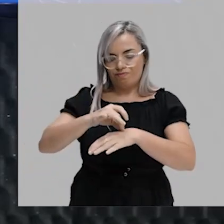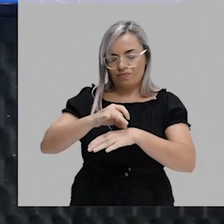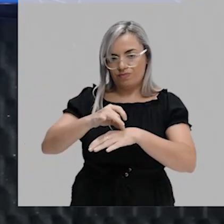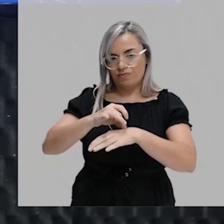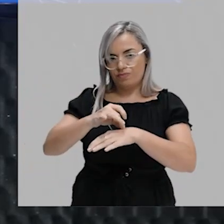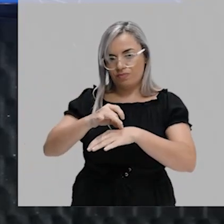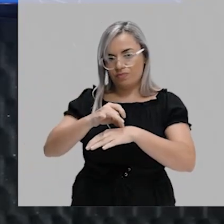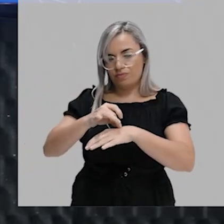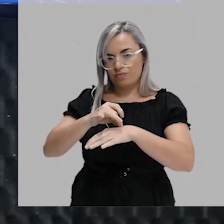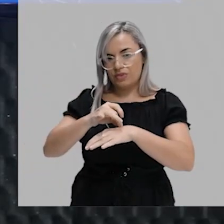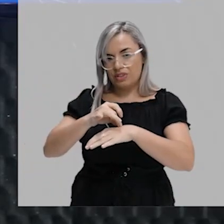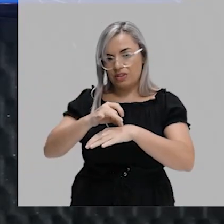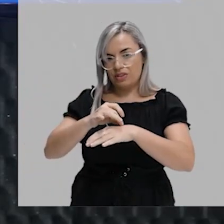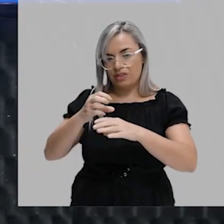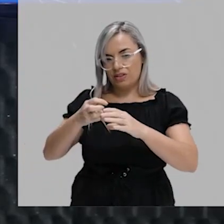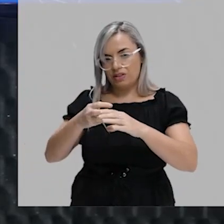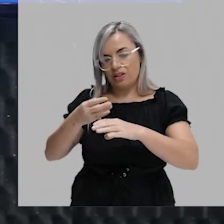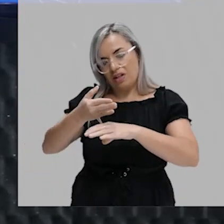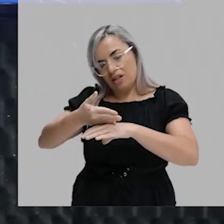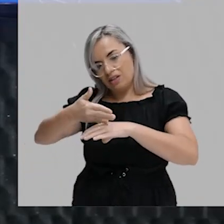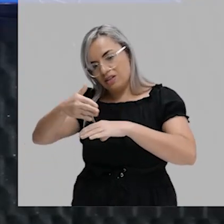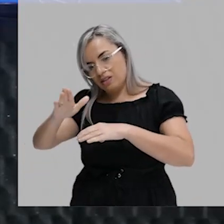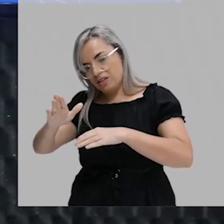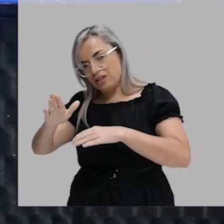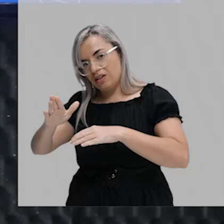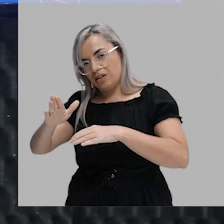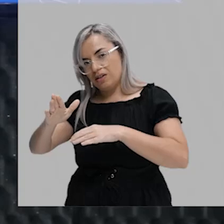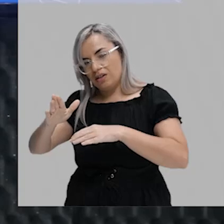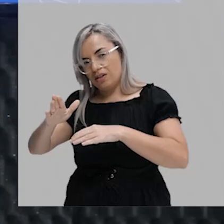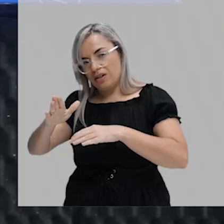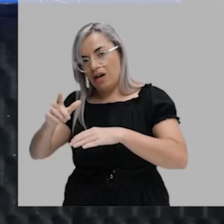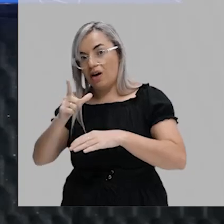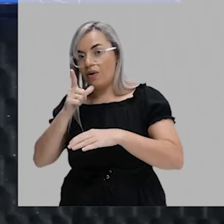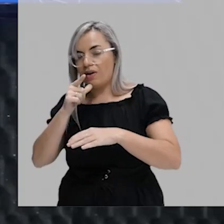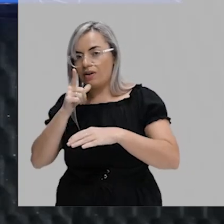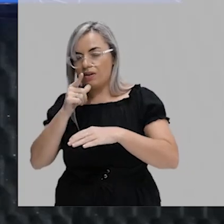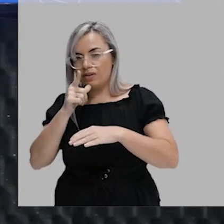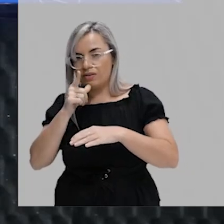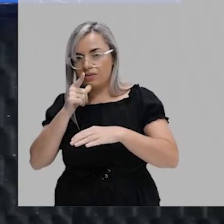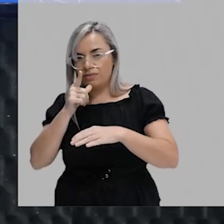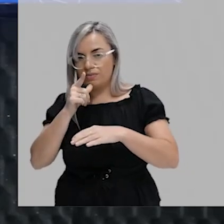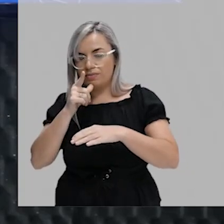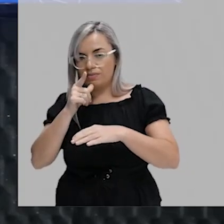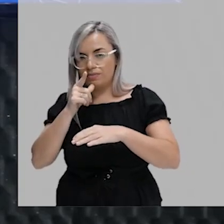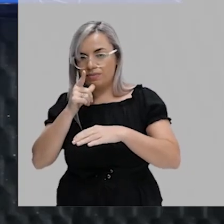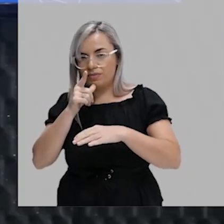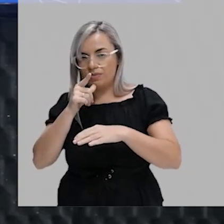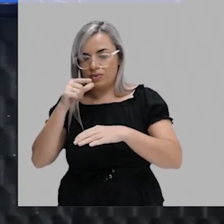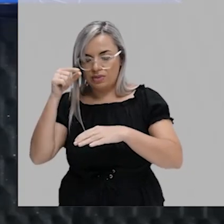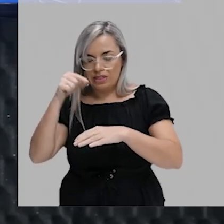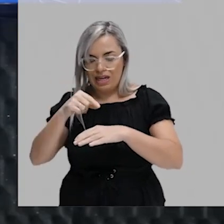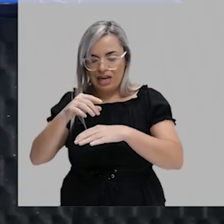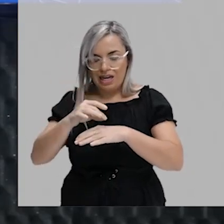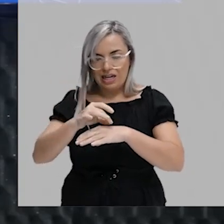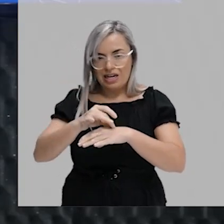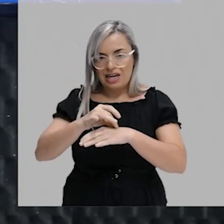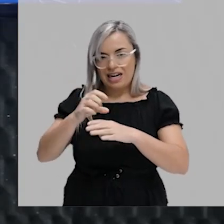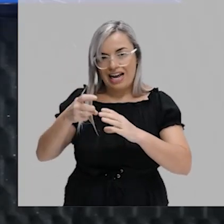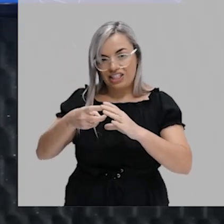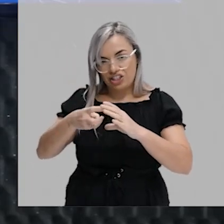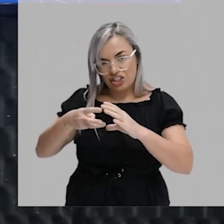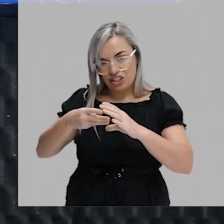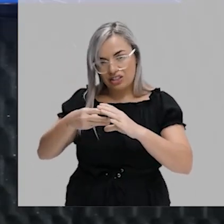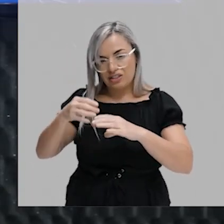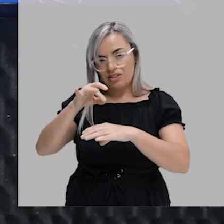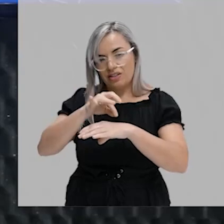sai das células da carne e aliás, essa água, né? A água ela vai sair de dentro das células da